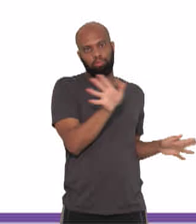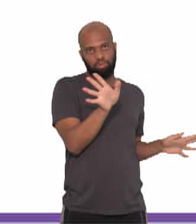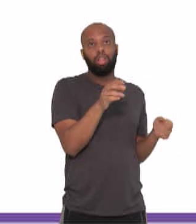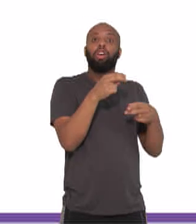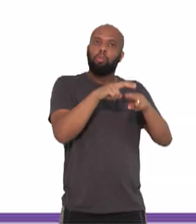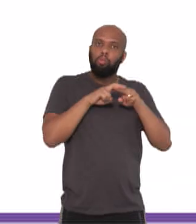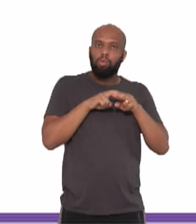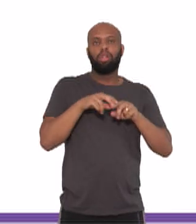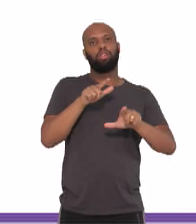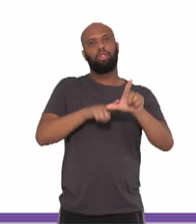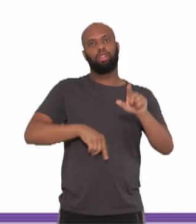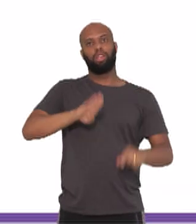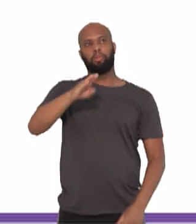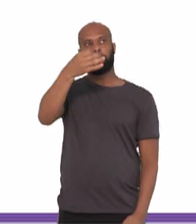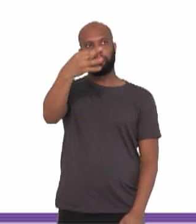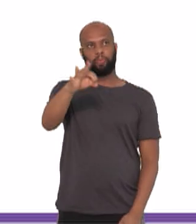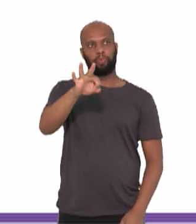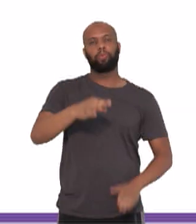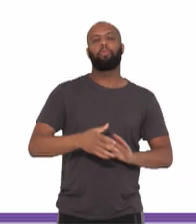B.